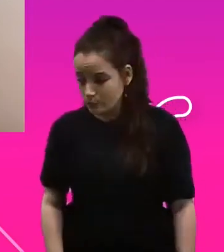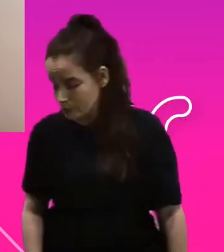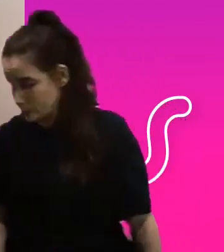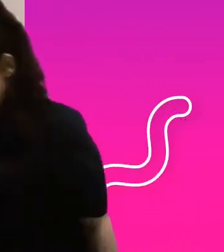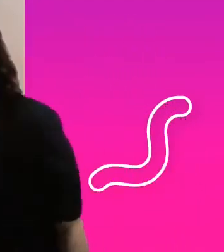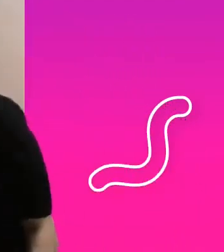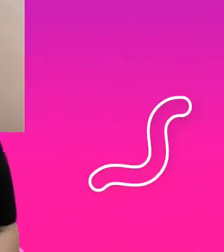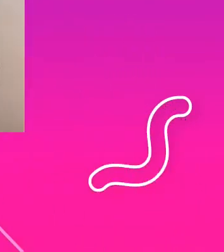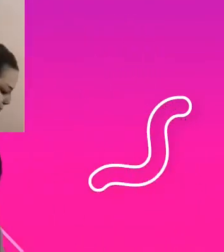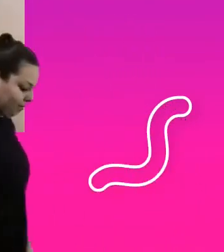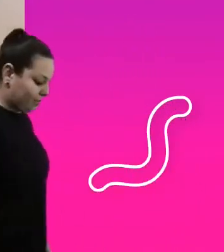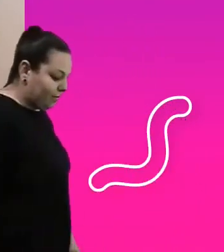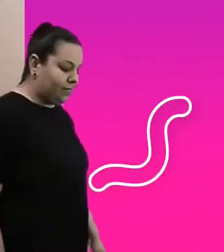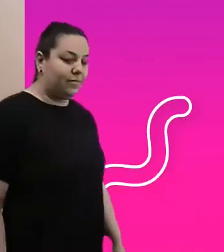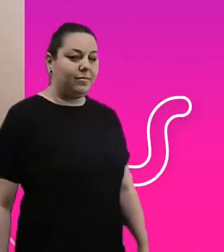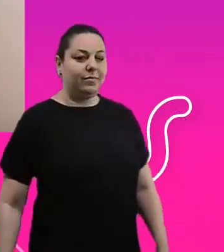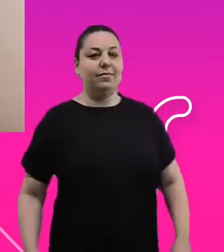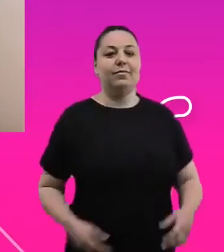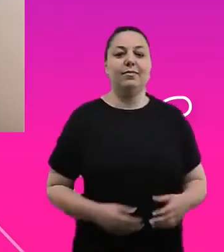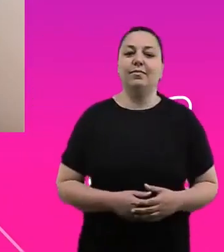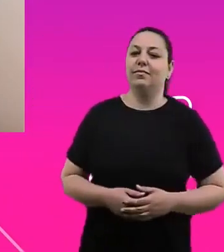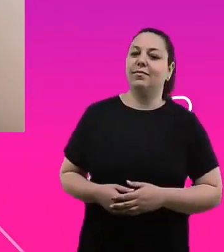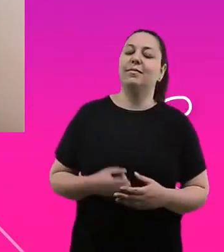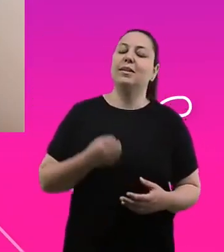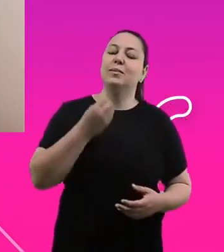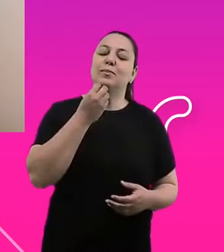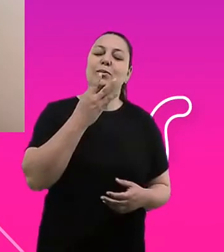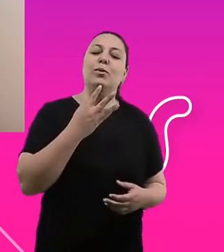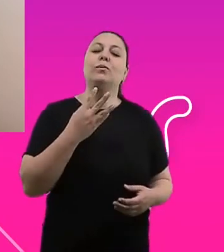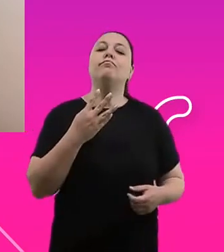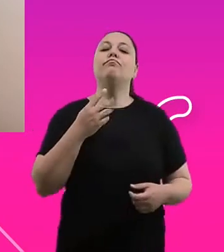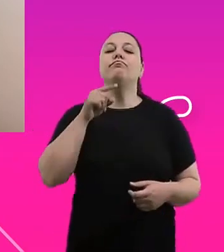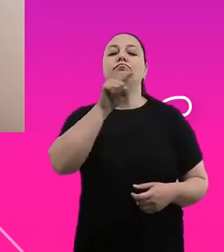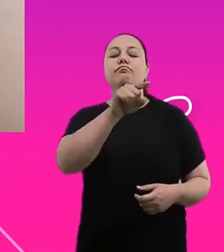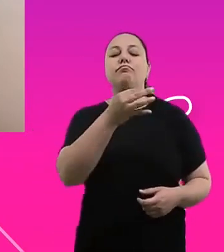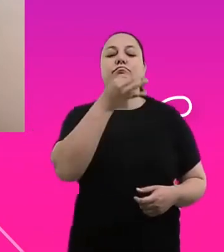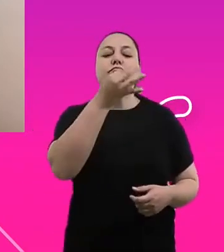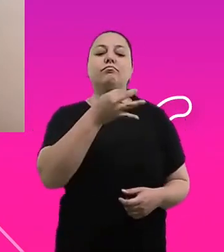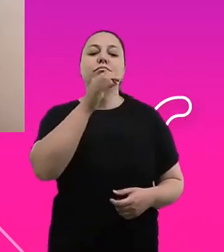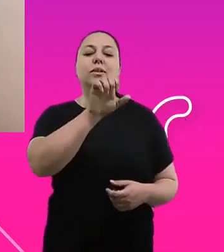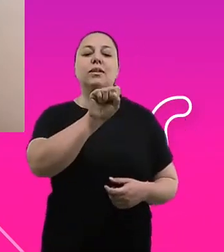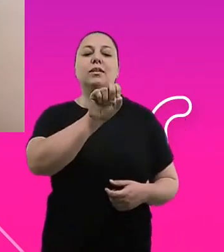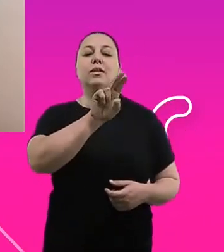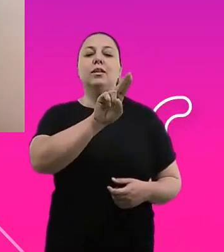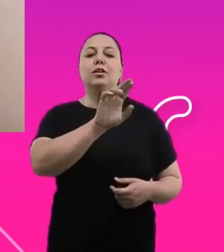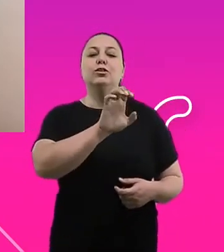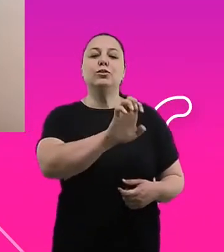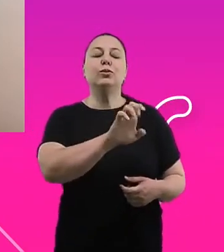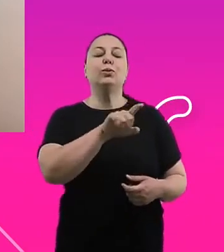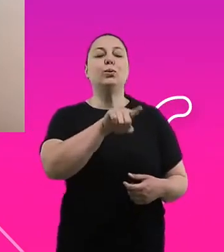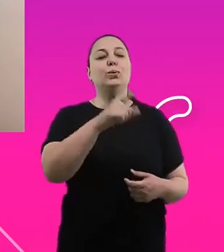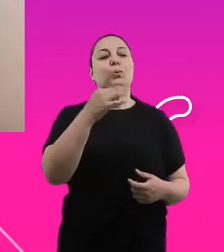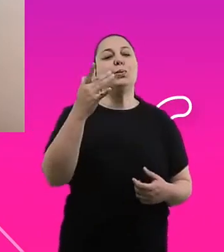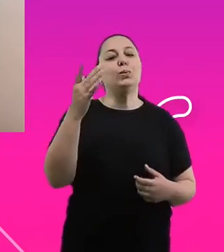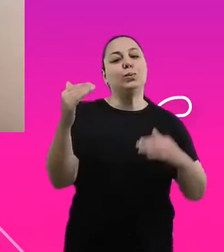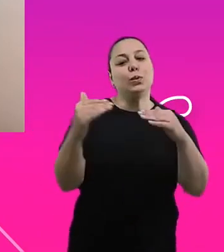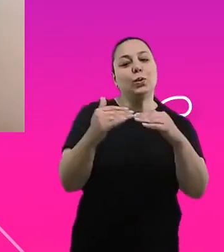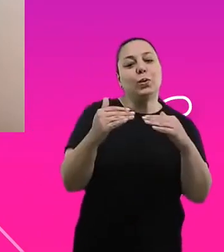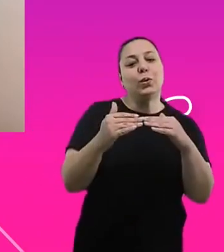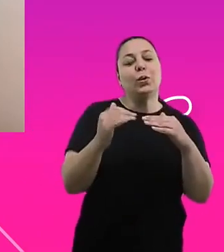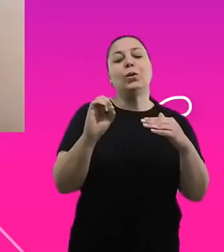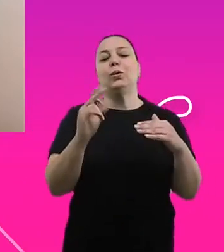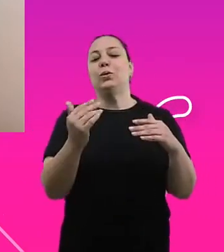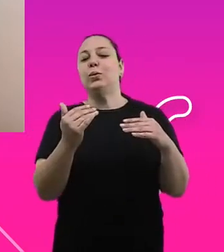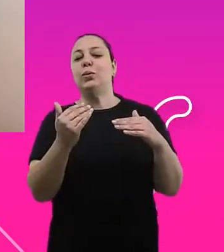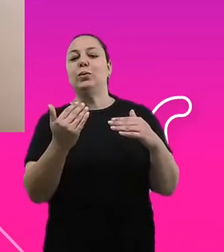Boa. E você, Su, você acha que vai remar contra a maré ou que as coisas vão acabar